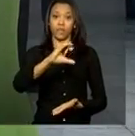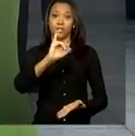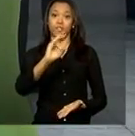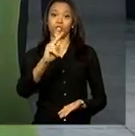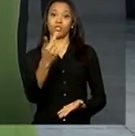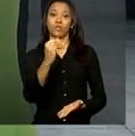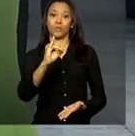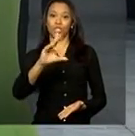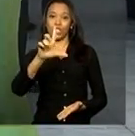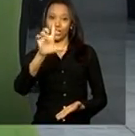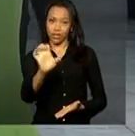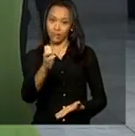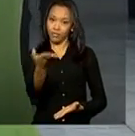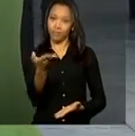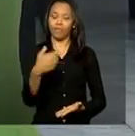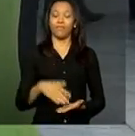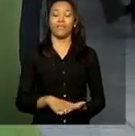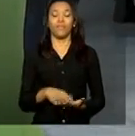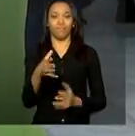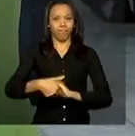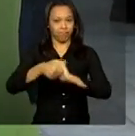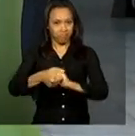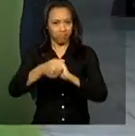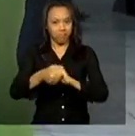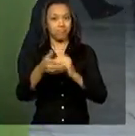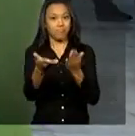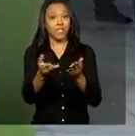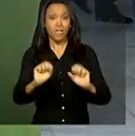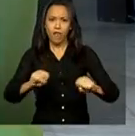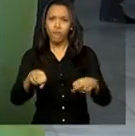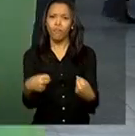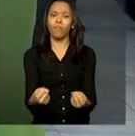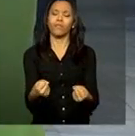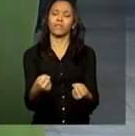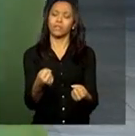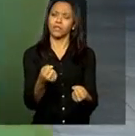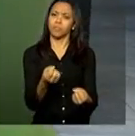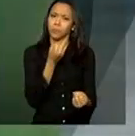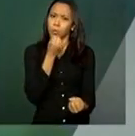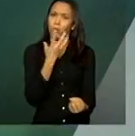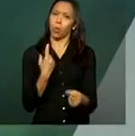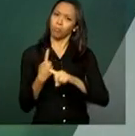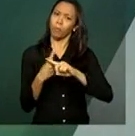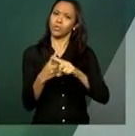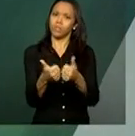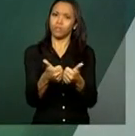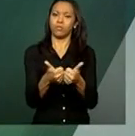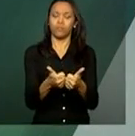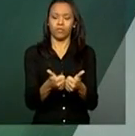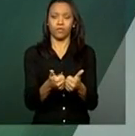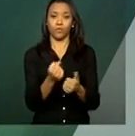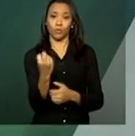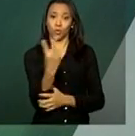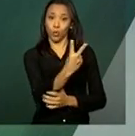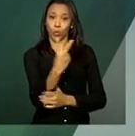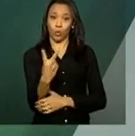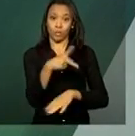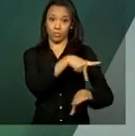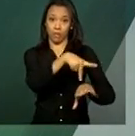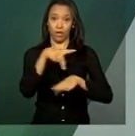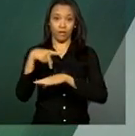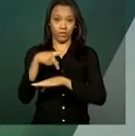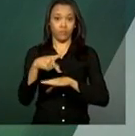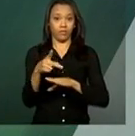Bachelet, o que reforça um aspecto bastante positivo nas relações entre os dois países, duas democracias consolidadas